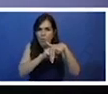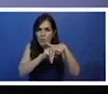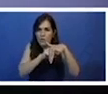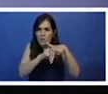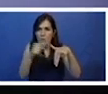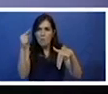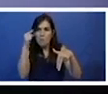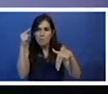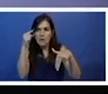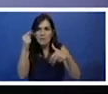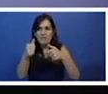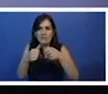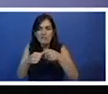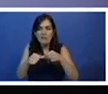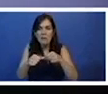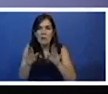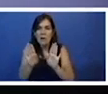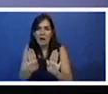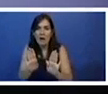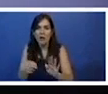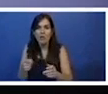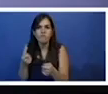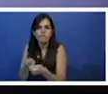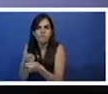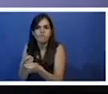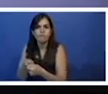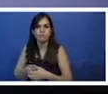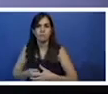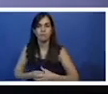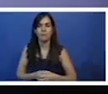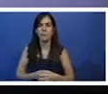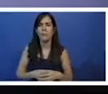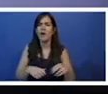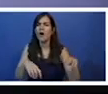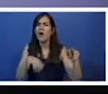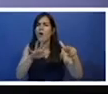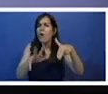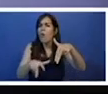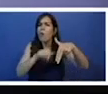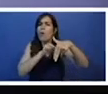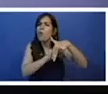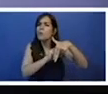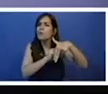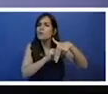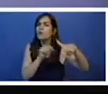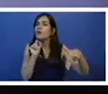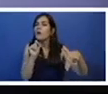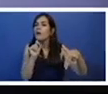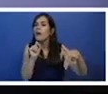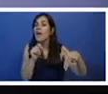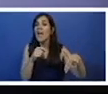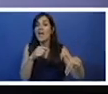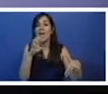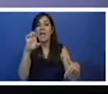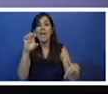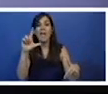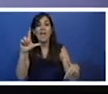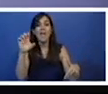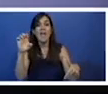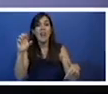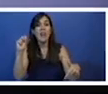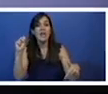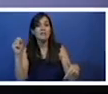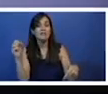estar imunes à punição. Então, os corruptos, quem? Eles. Então, é a terceira